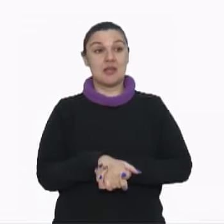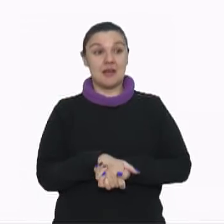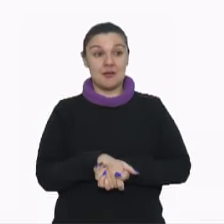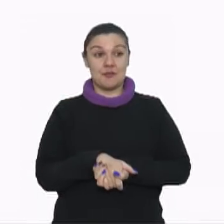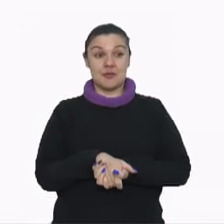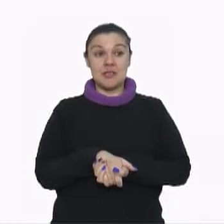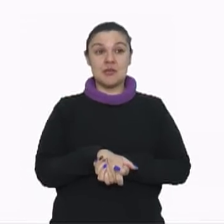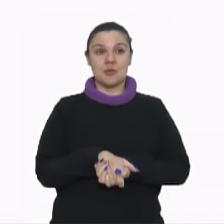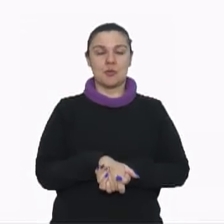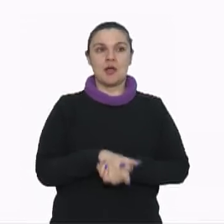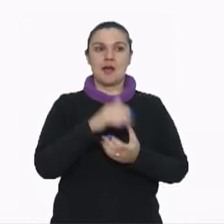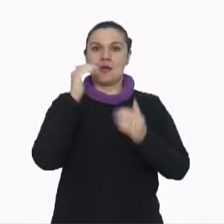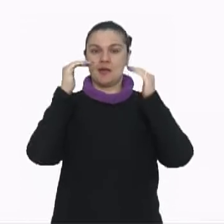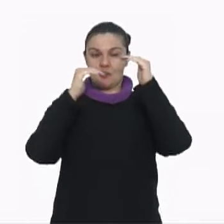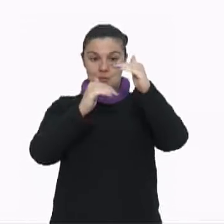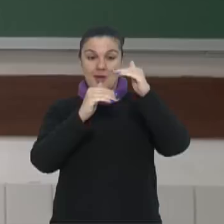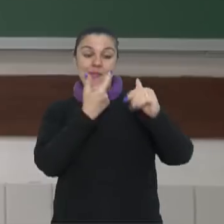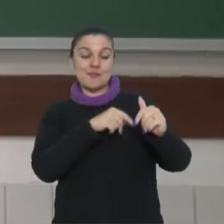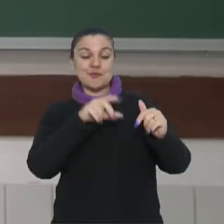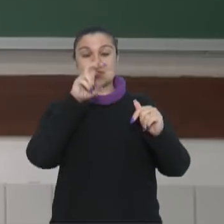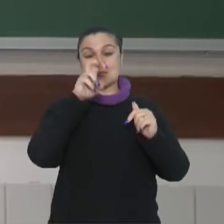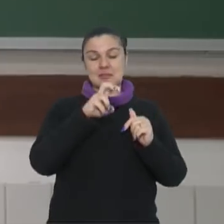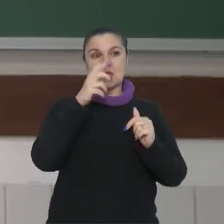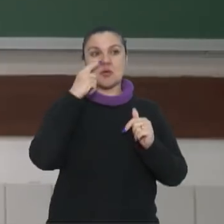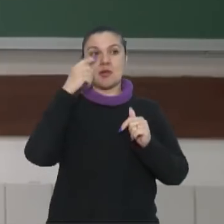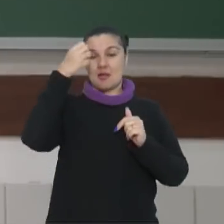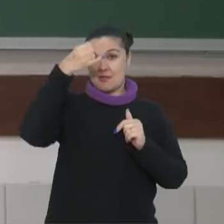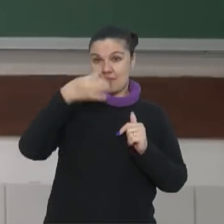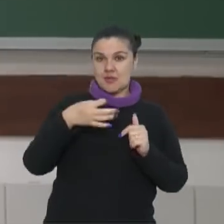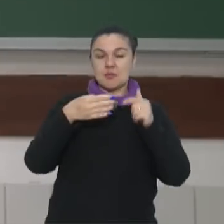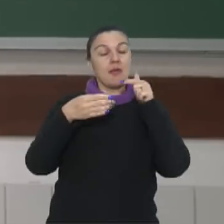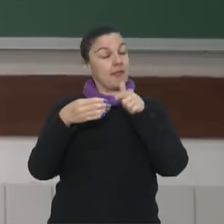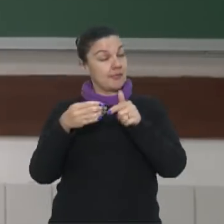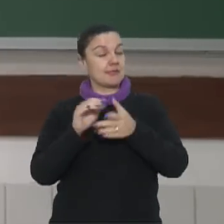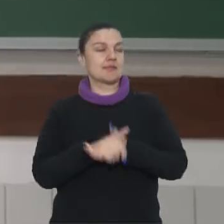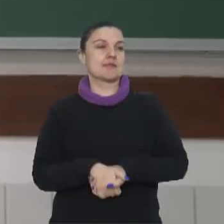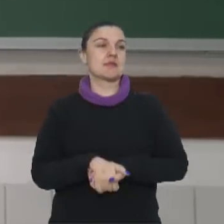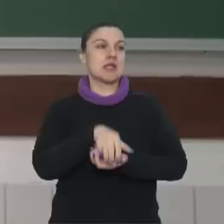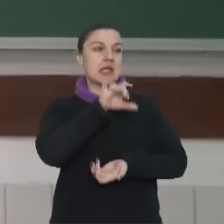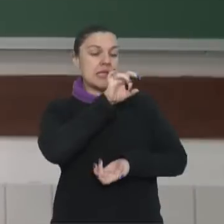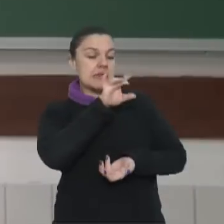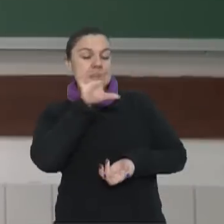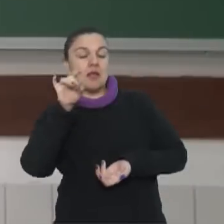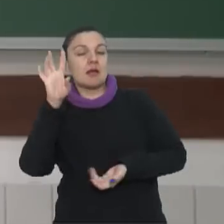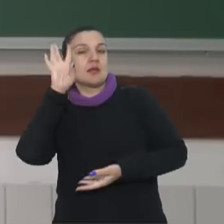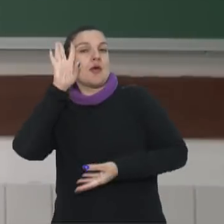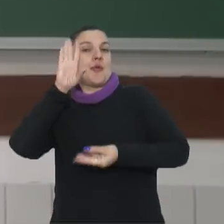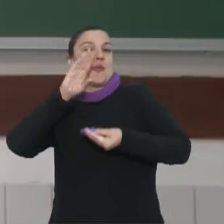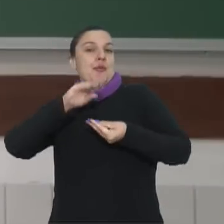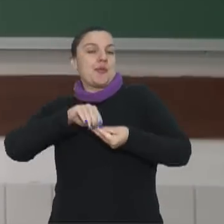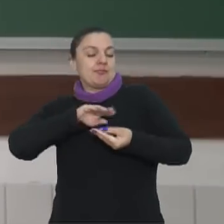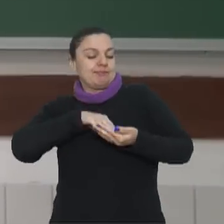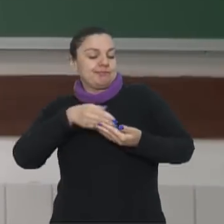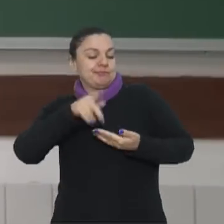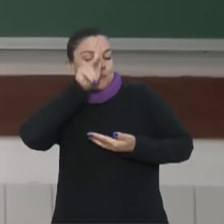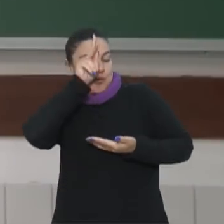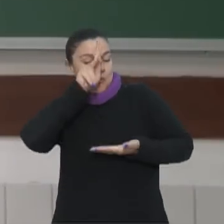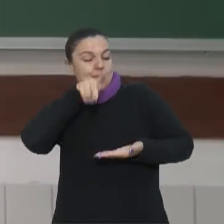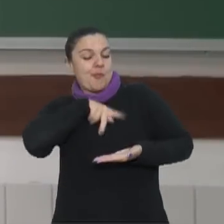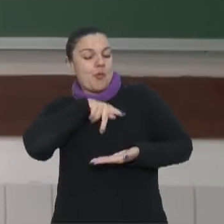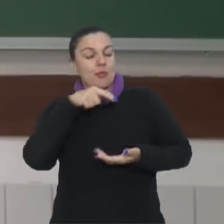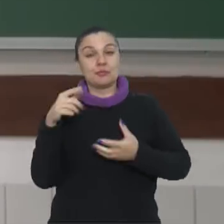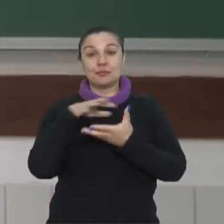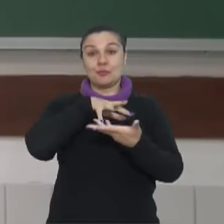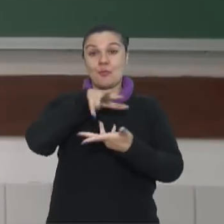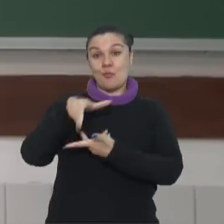No parágrafo 5 aí do texto, a gente vai ver que ele traz essa fala. Cada um interpreta de acordo com a sua própria história, de acordo com o